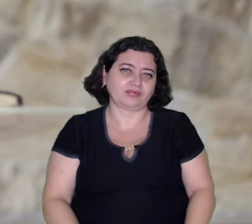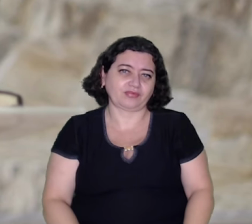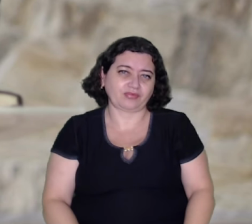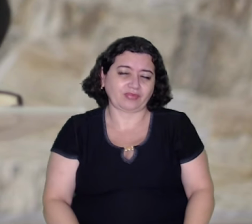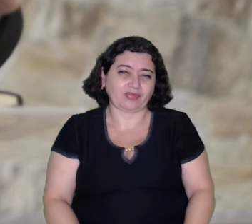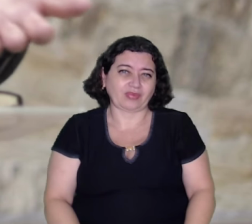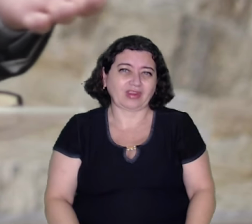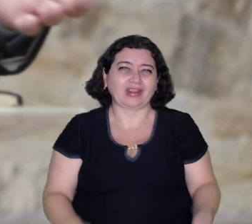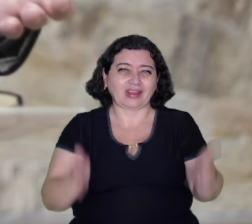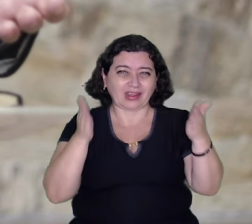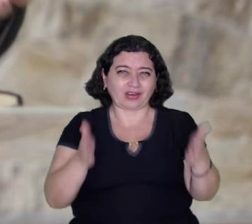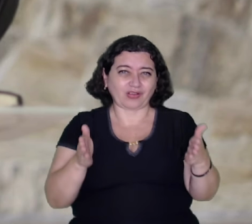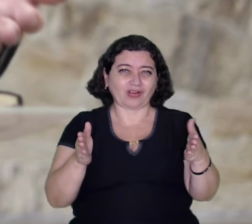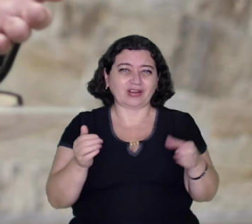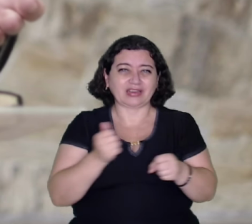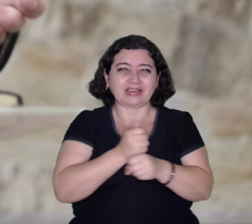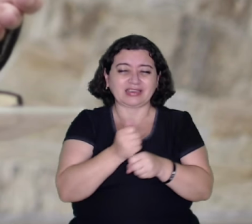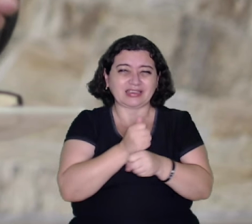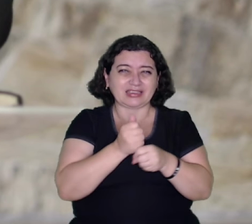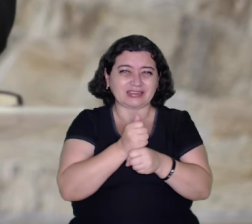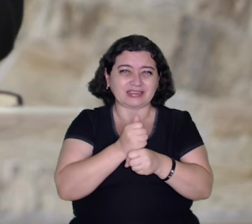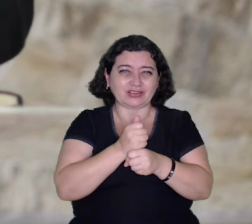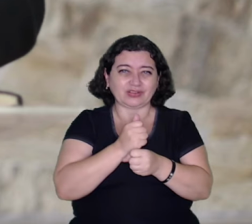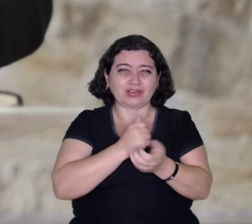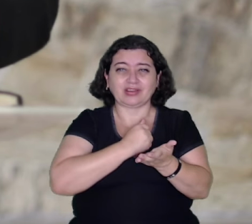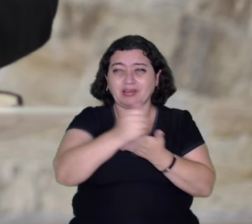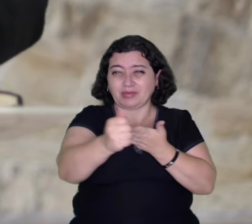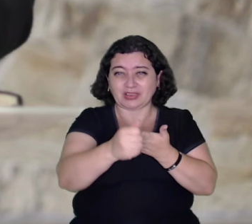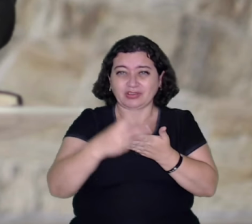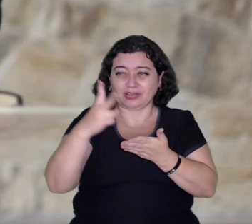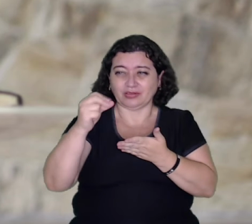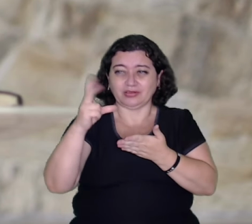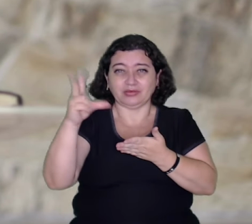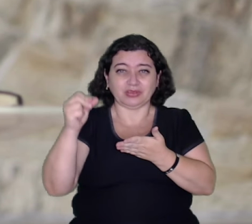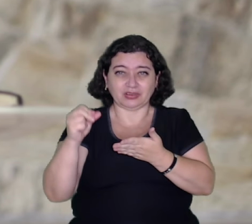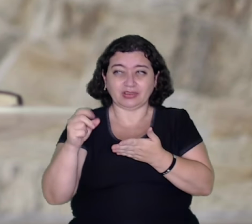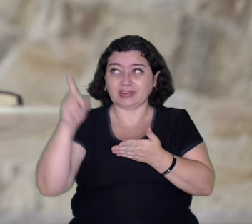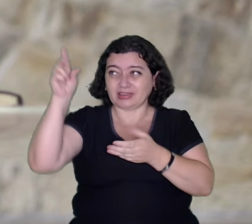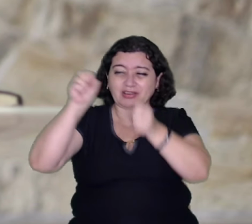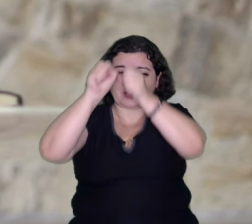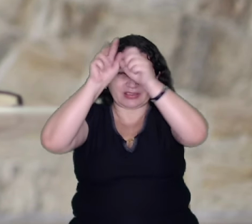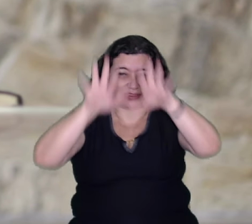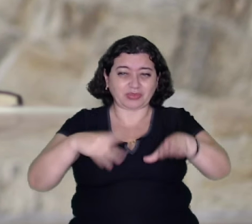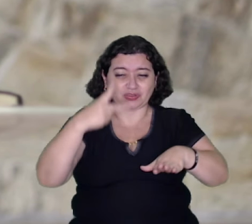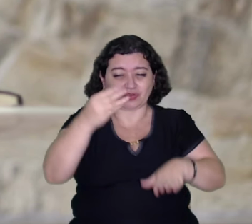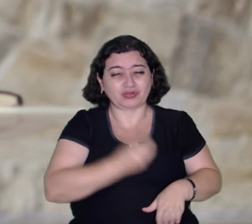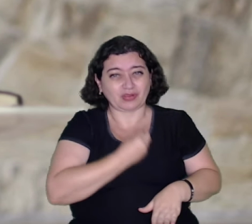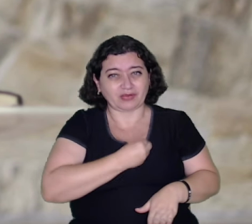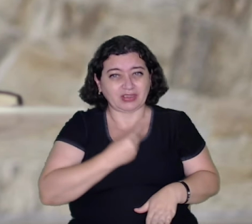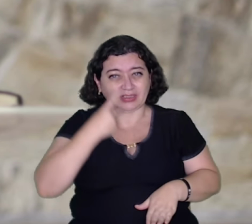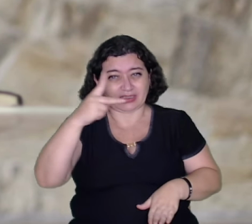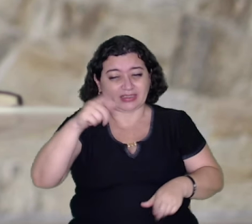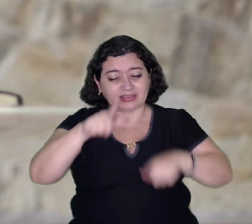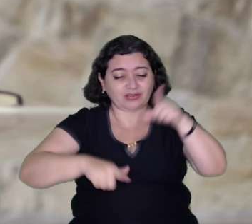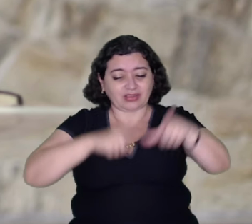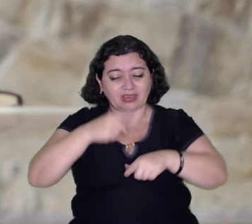Agora, nesse ano que passou, 2020, Deus abençoando a sua vida, o seu trabalho, a sua família,